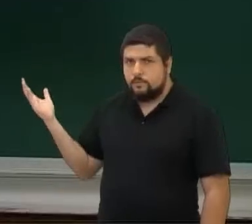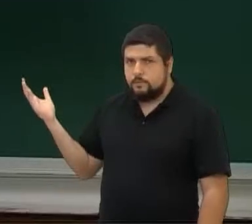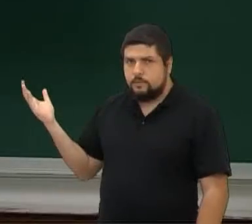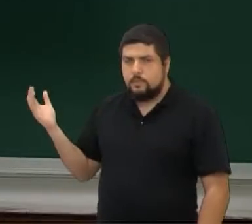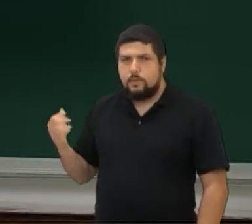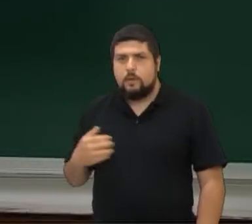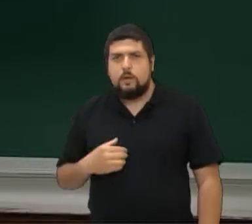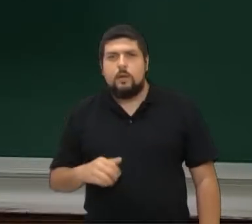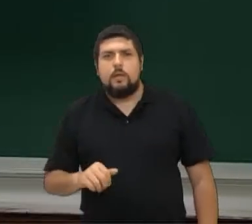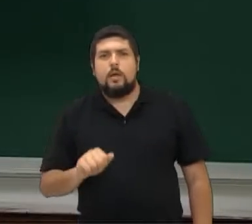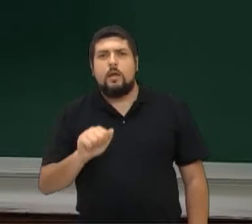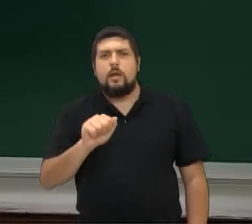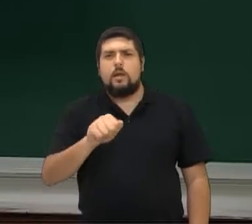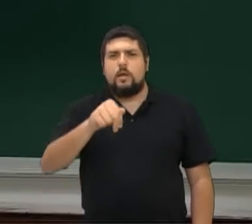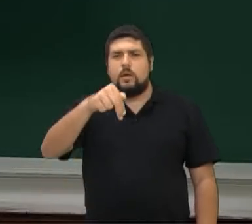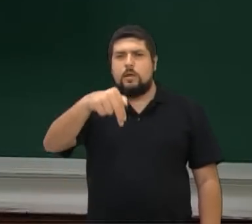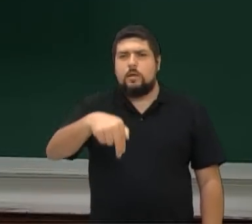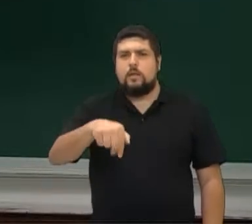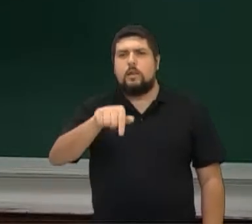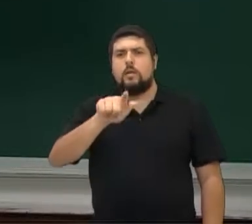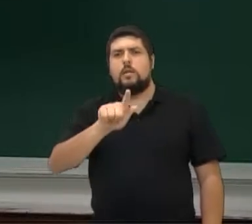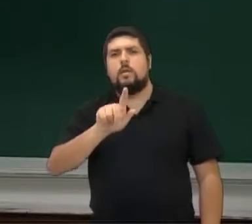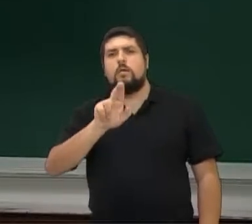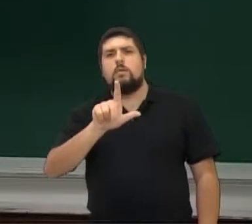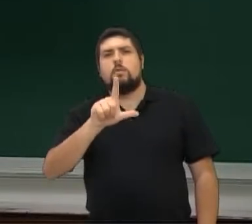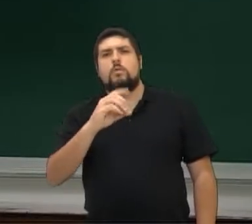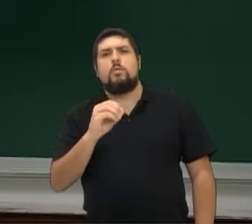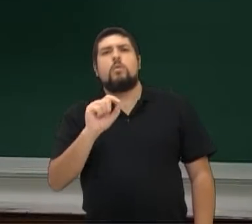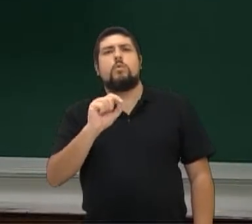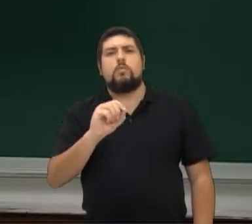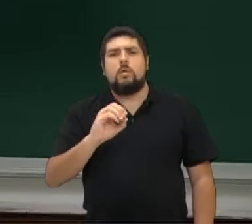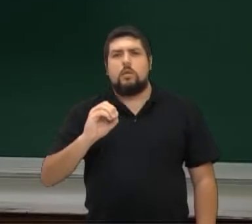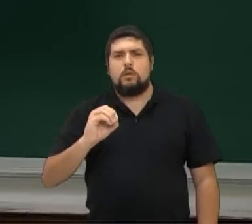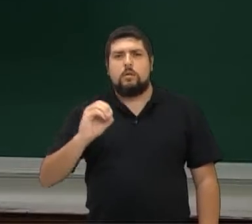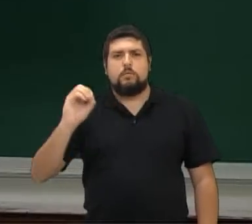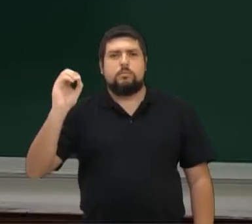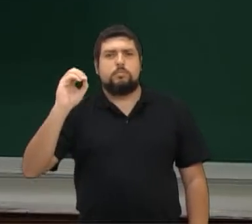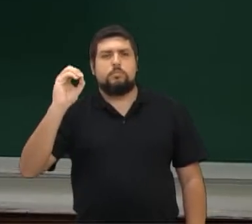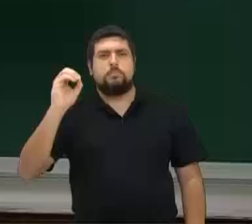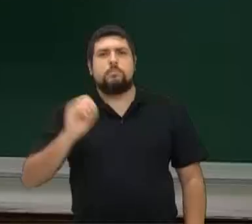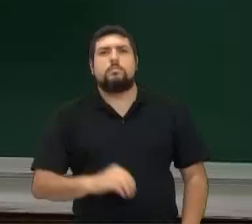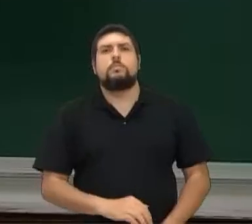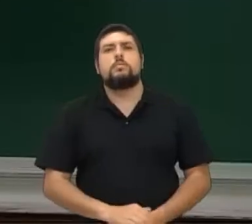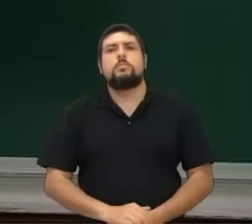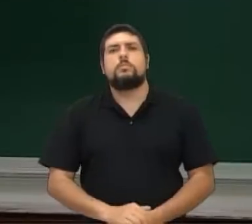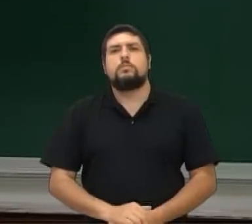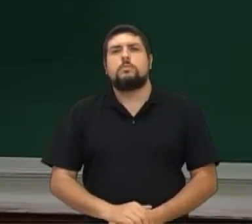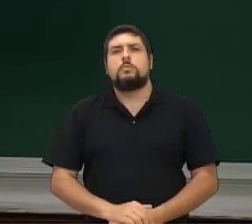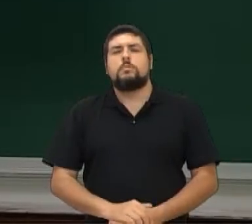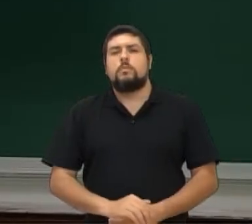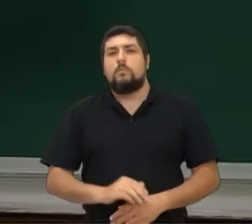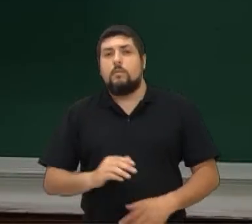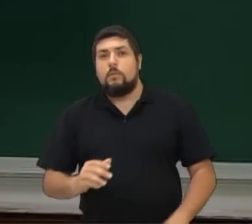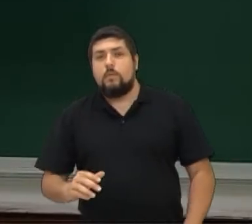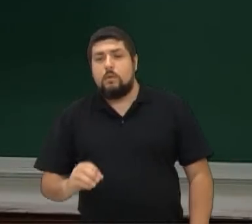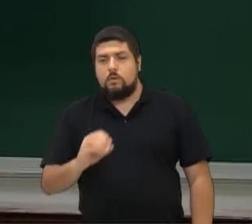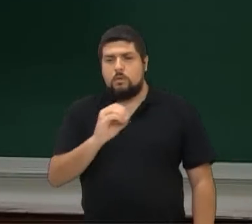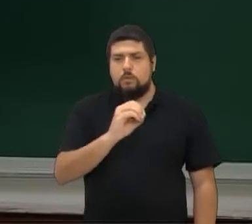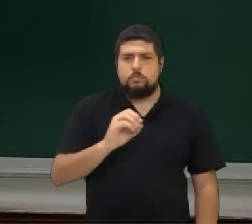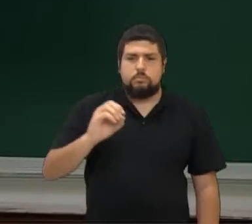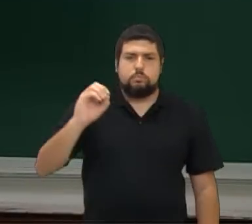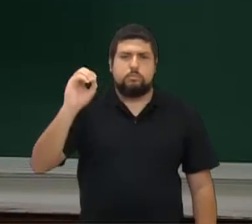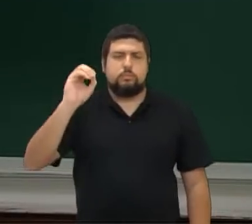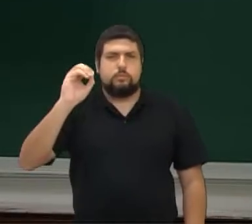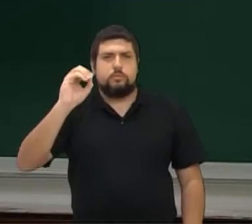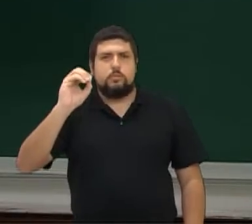esse ângulo, ele possui uma medida igual a 0 graus. Olha lá. Então, o ângulo nulo é o ângulo que